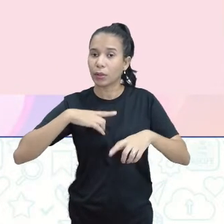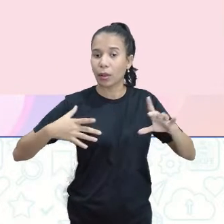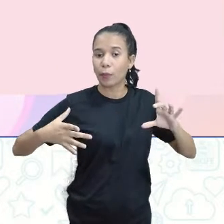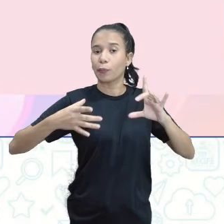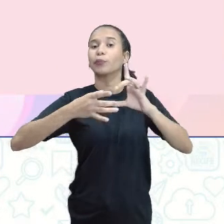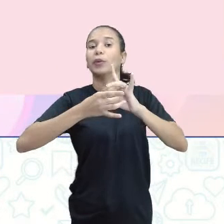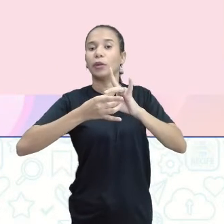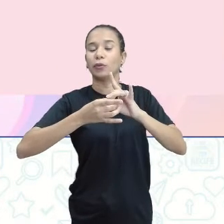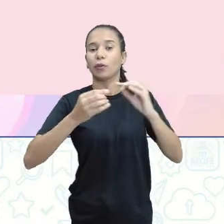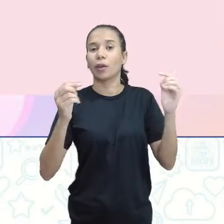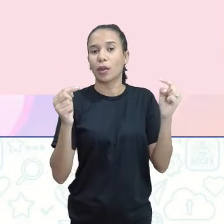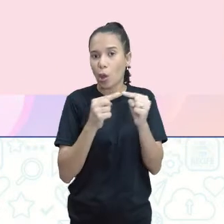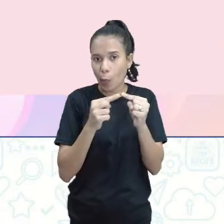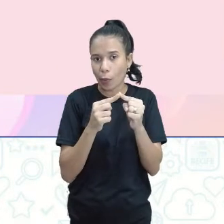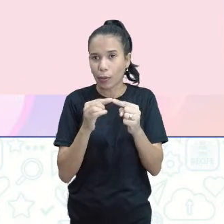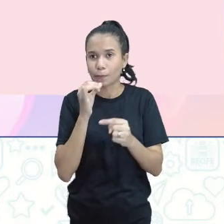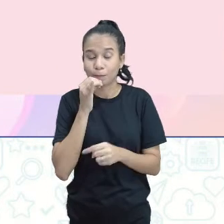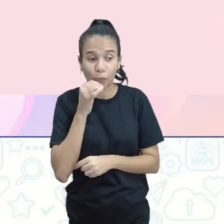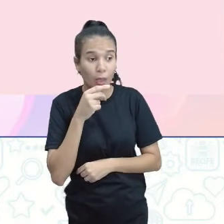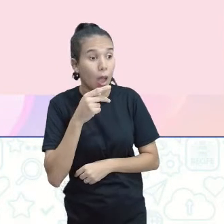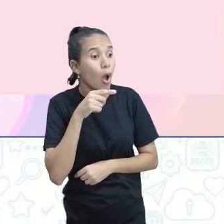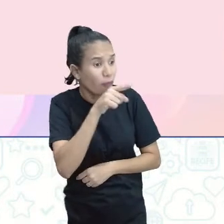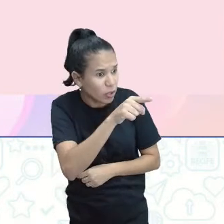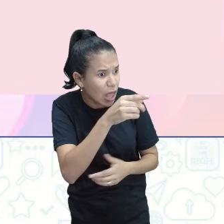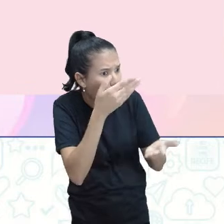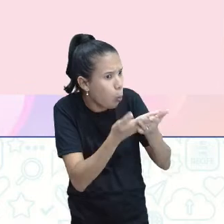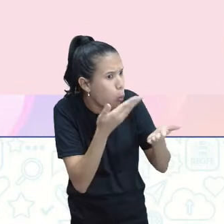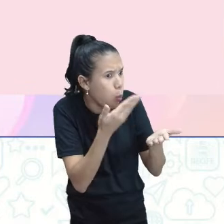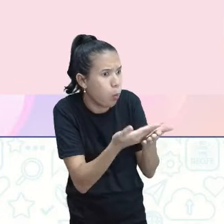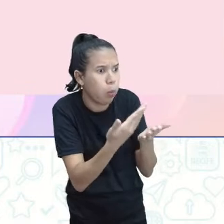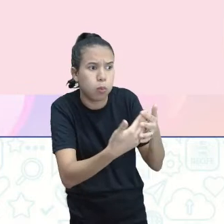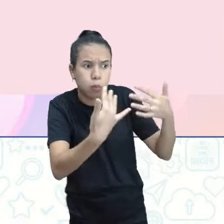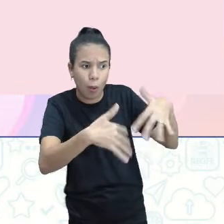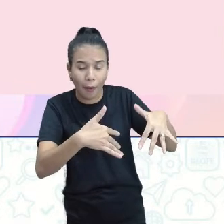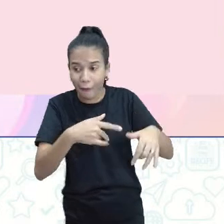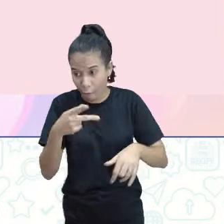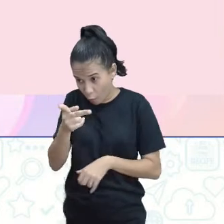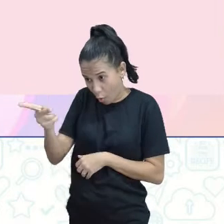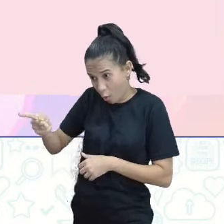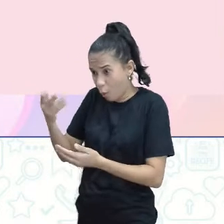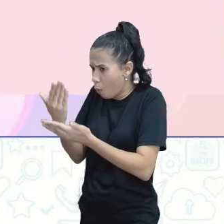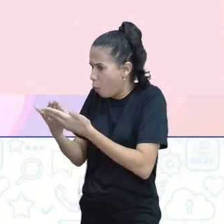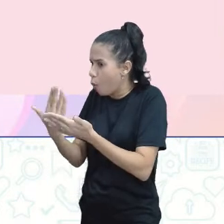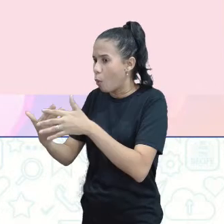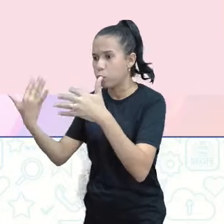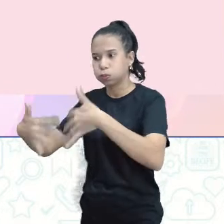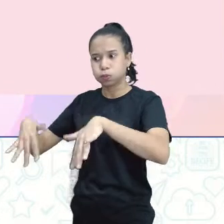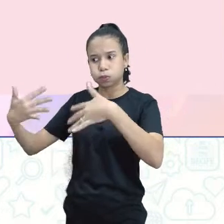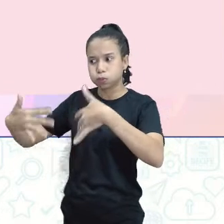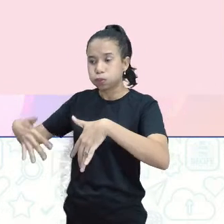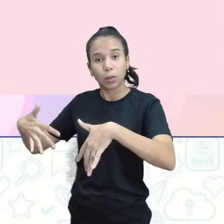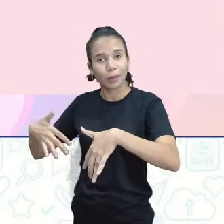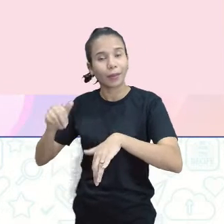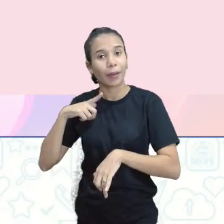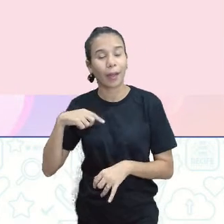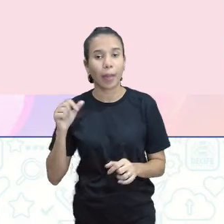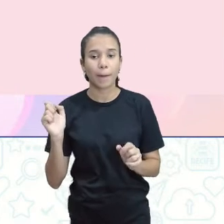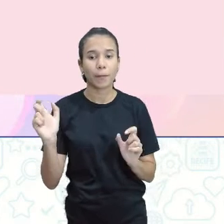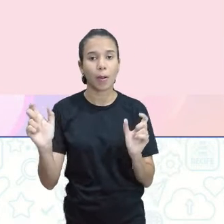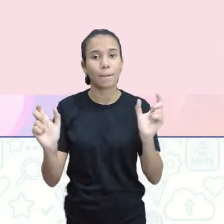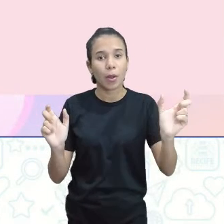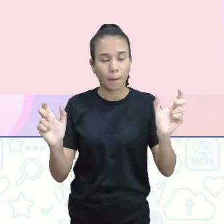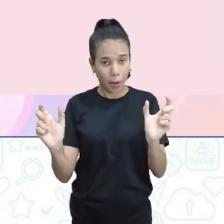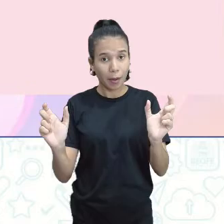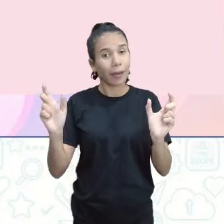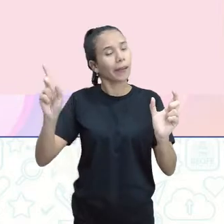que concordem. É a mesma coisa. Então, ó, tu estudas muito, vós estudais muito. Essas desinências, elas